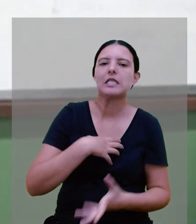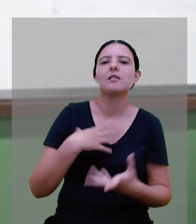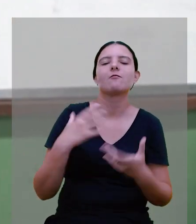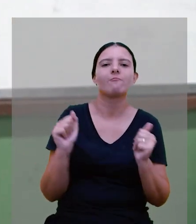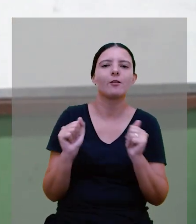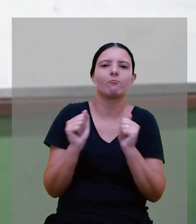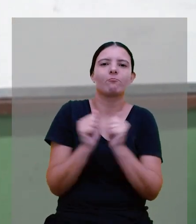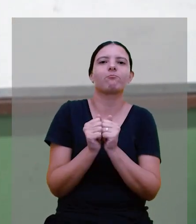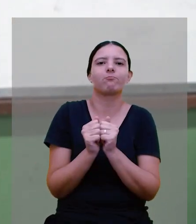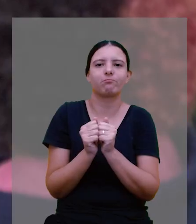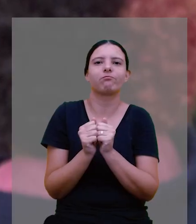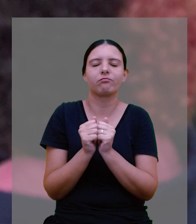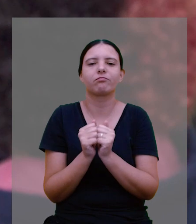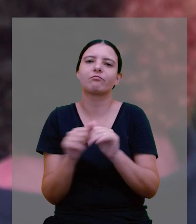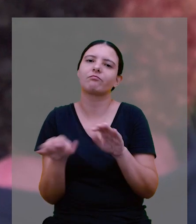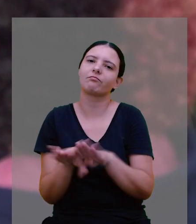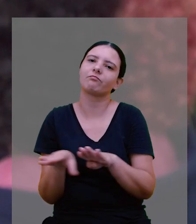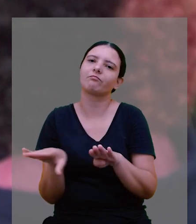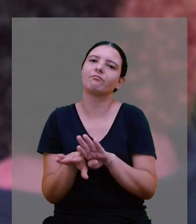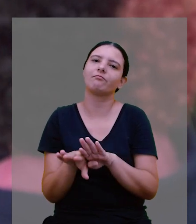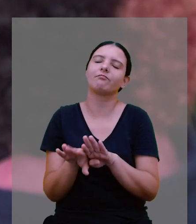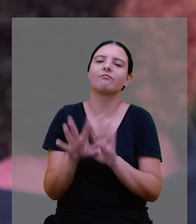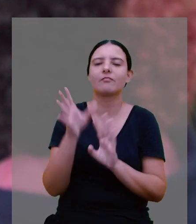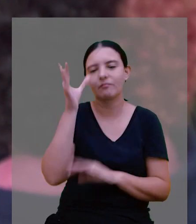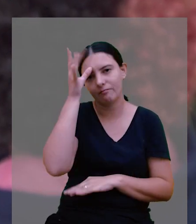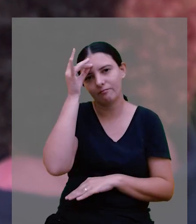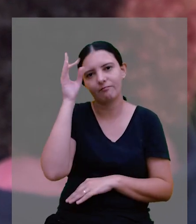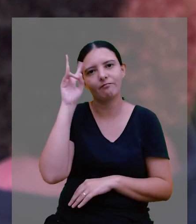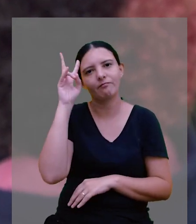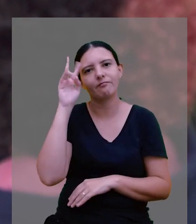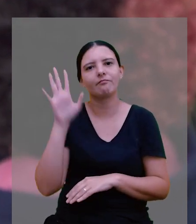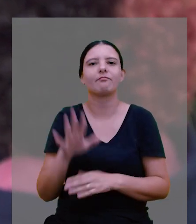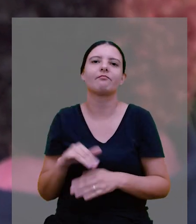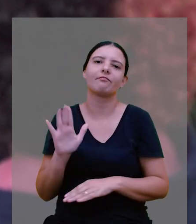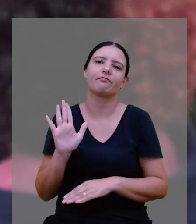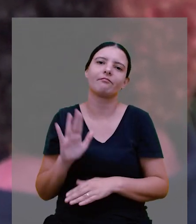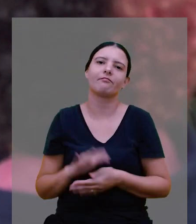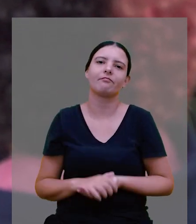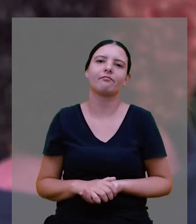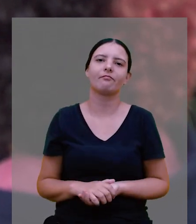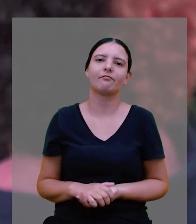acompanha o sentimento, aquilo se absorve muito mais, né?